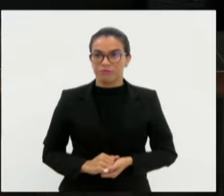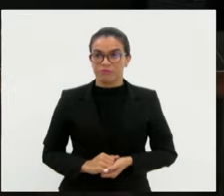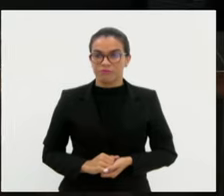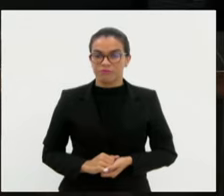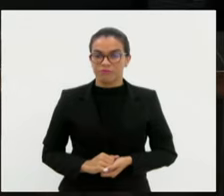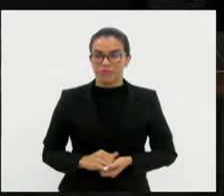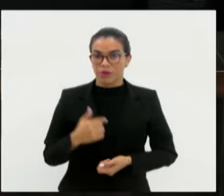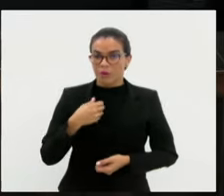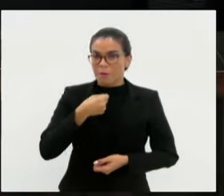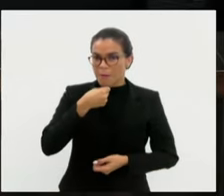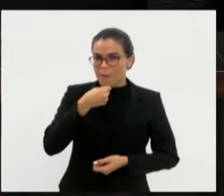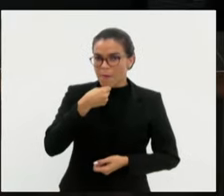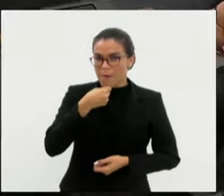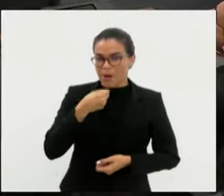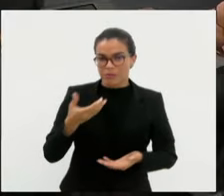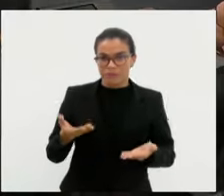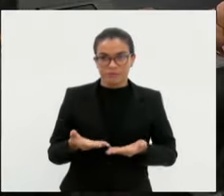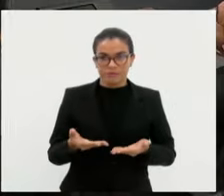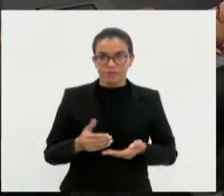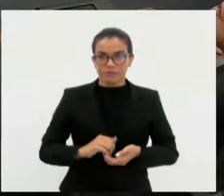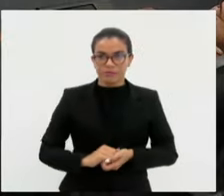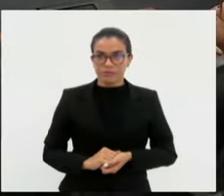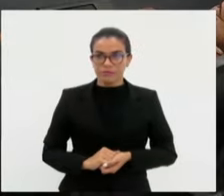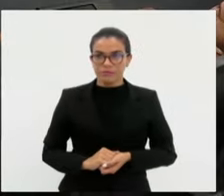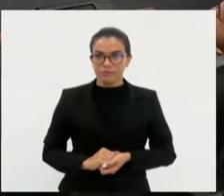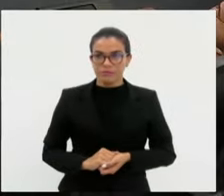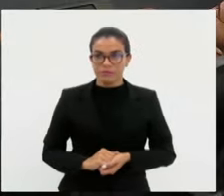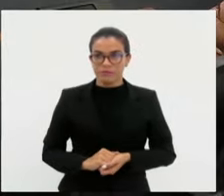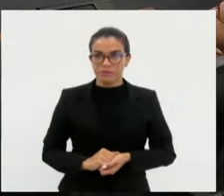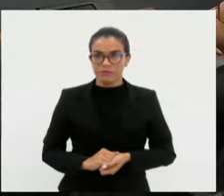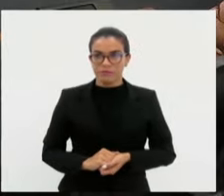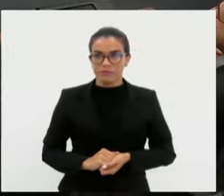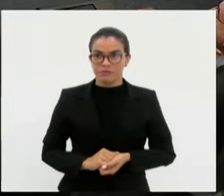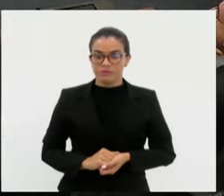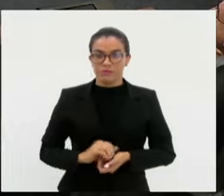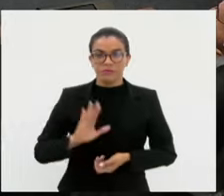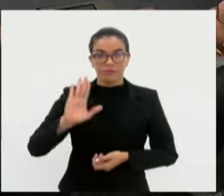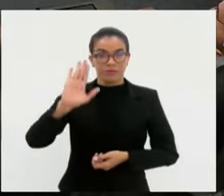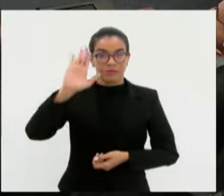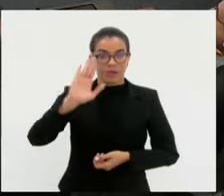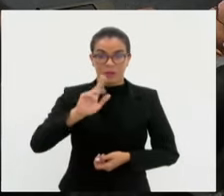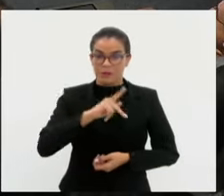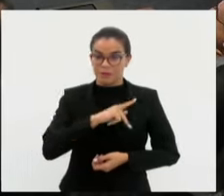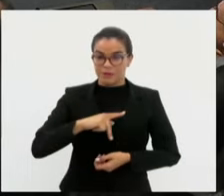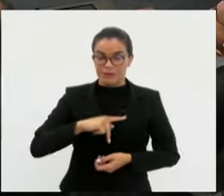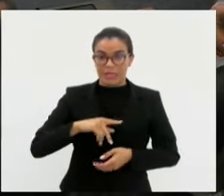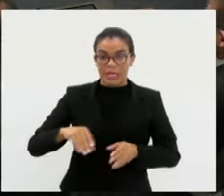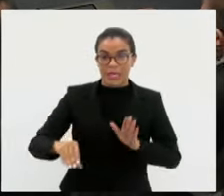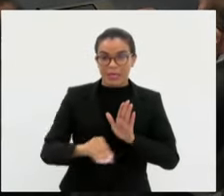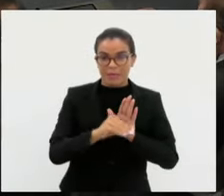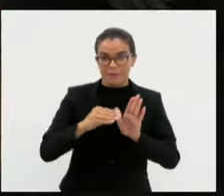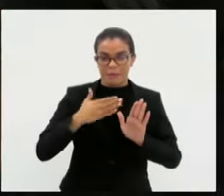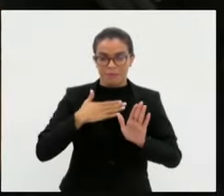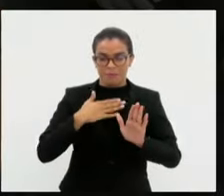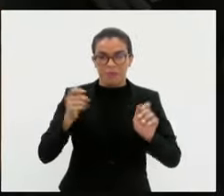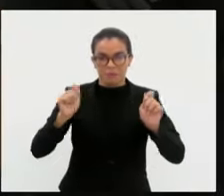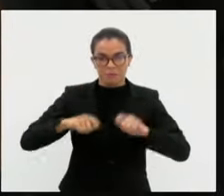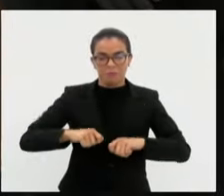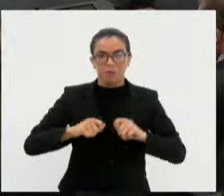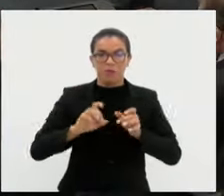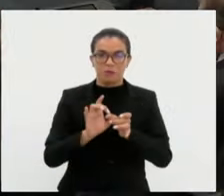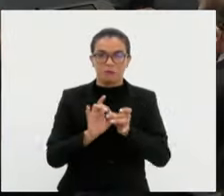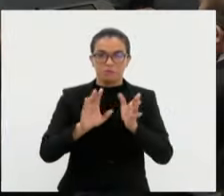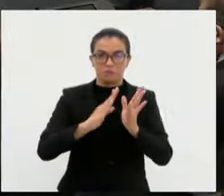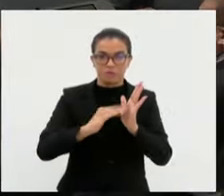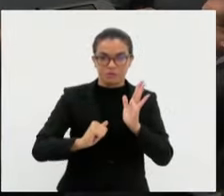Vai falar aqui no microfone. Não retiraria. Presidente, a emenda é minha, pode retirar, por favor. Muito